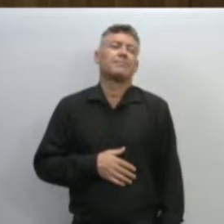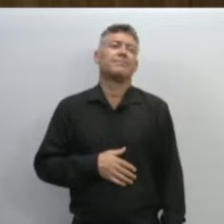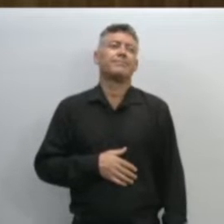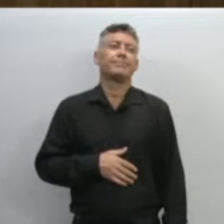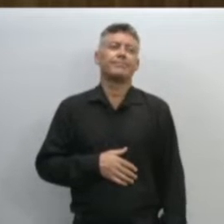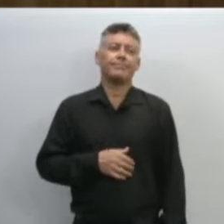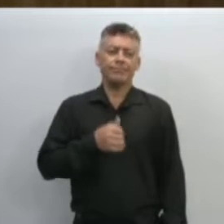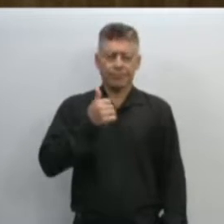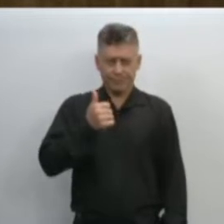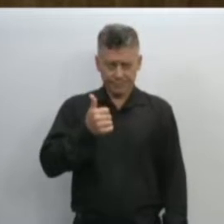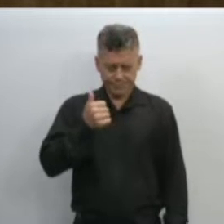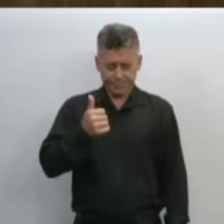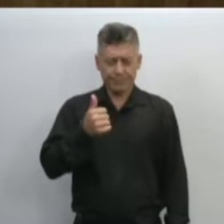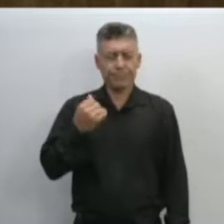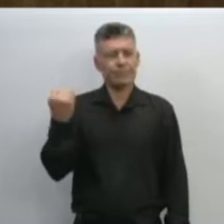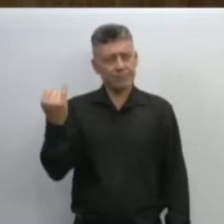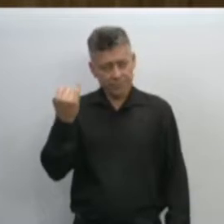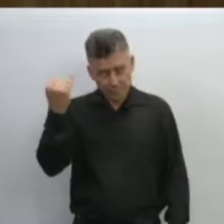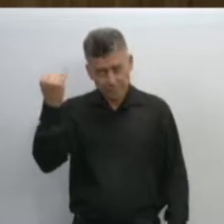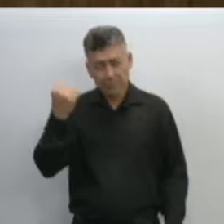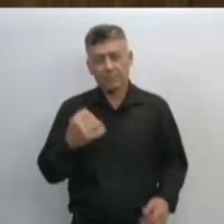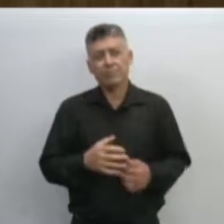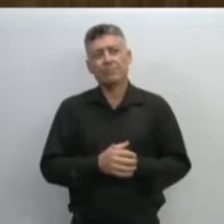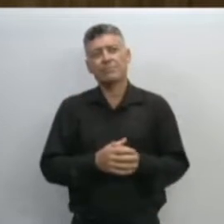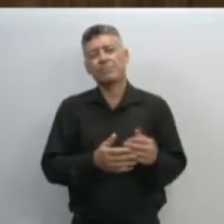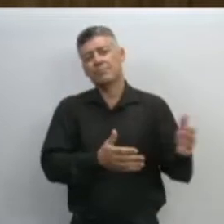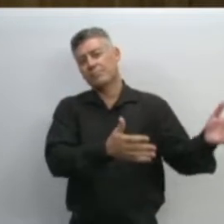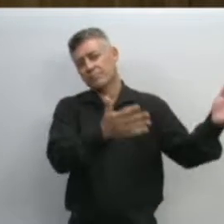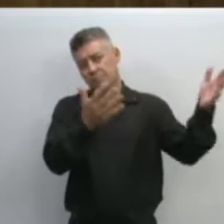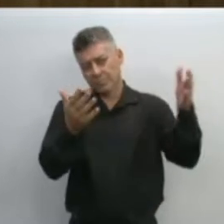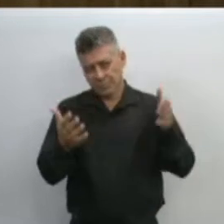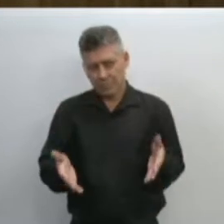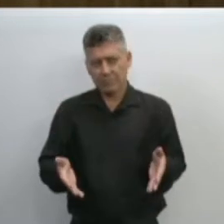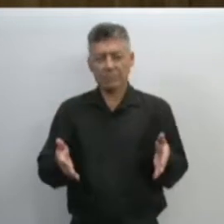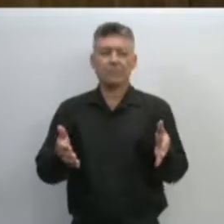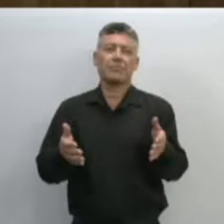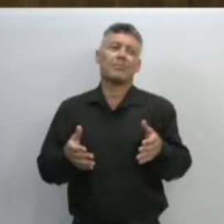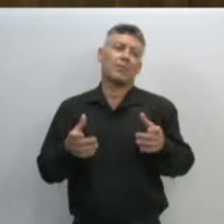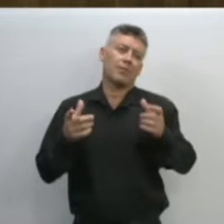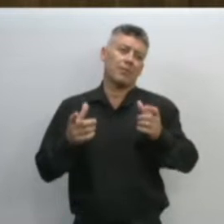muito pertinente a sua colocação de trazer